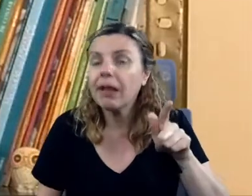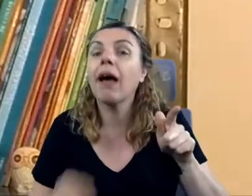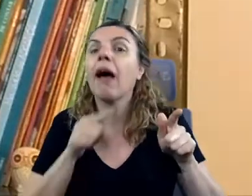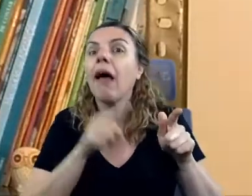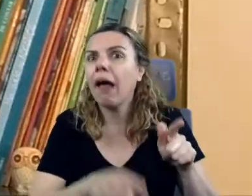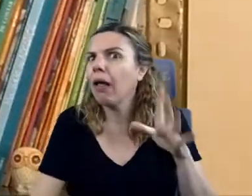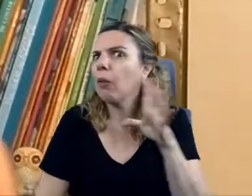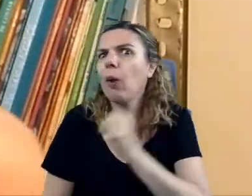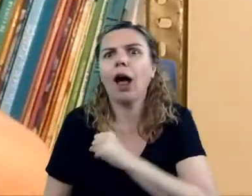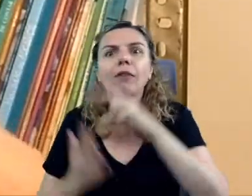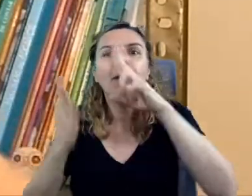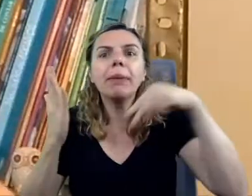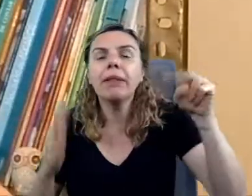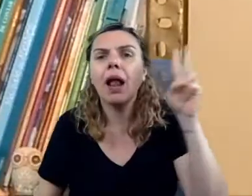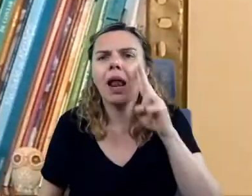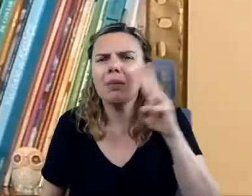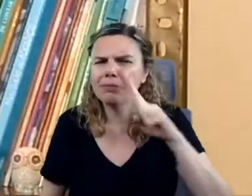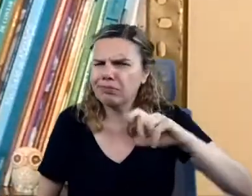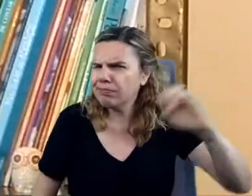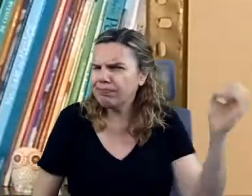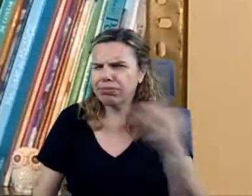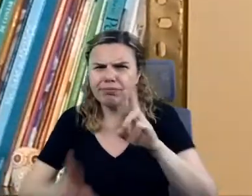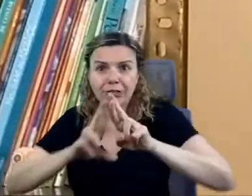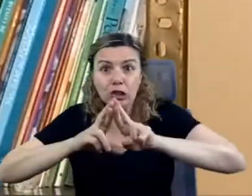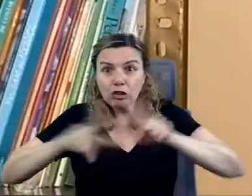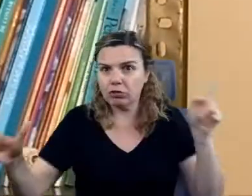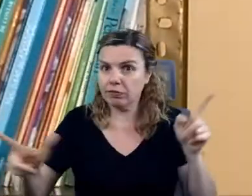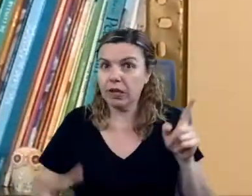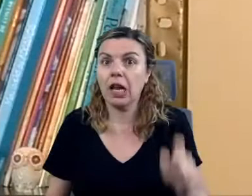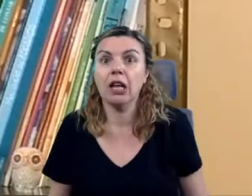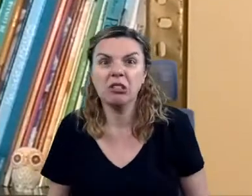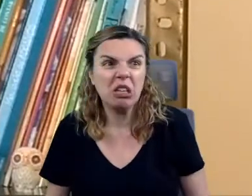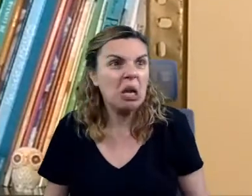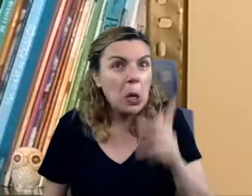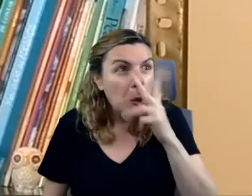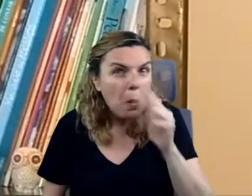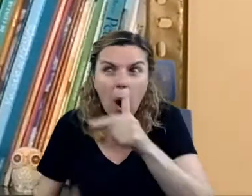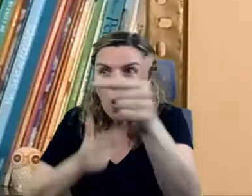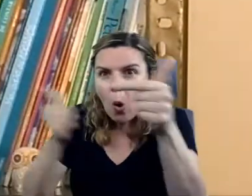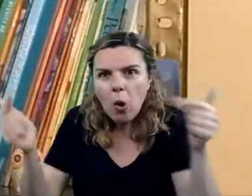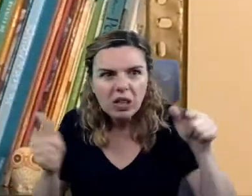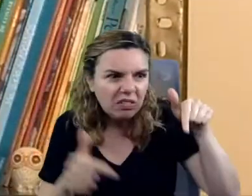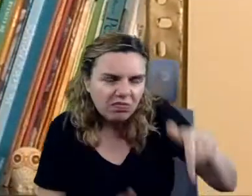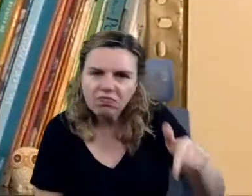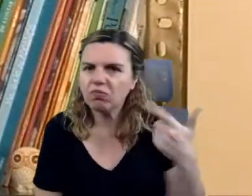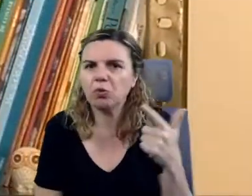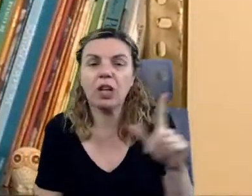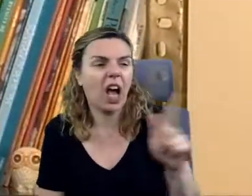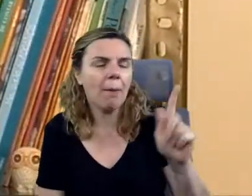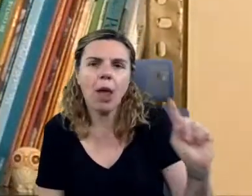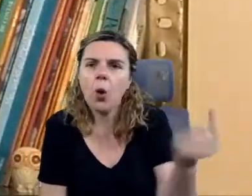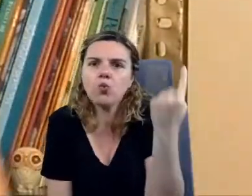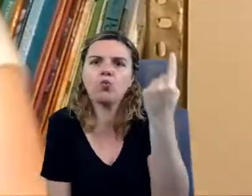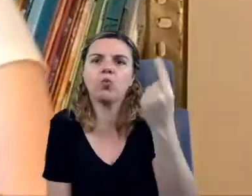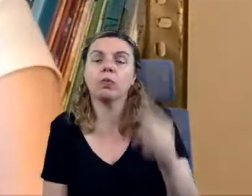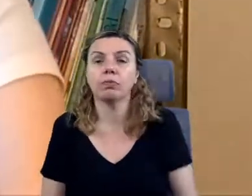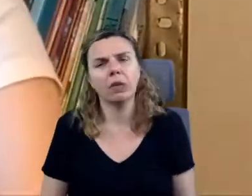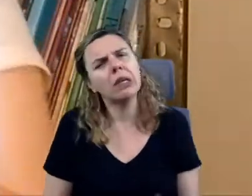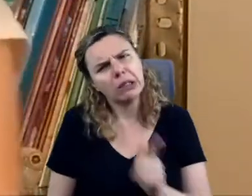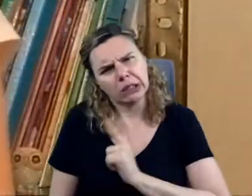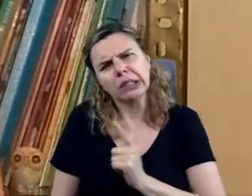lembranças. Era o pintor mais original do mundo. Não havia nenhum como ele.